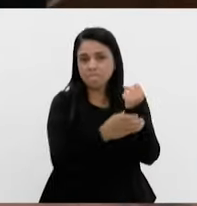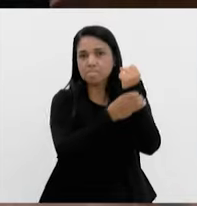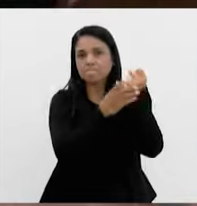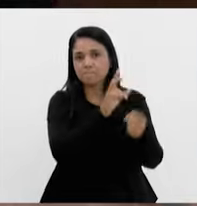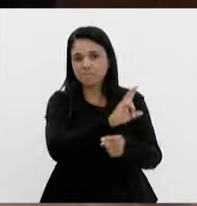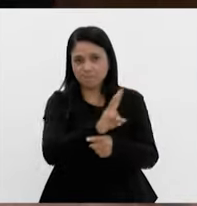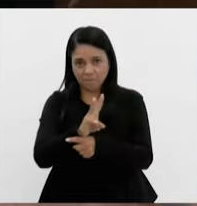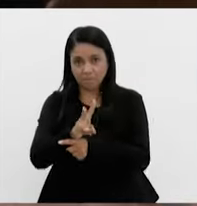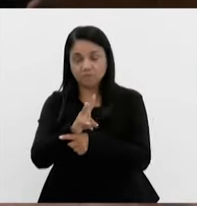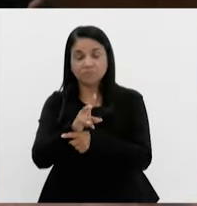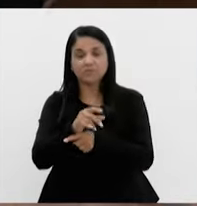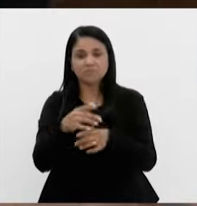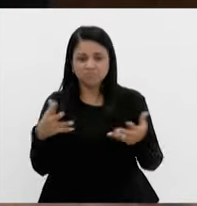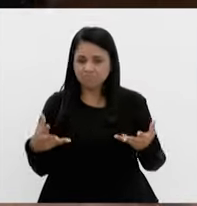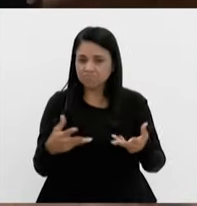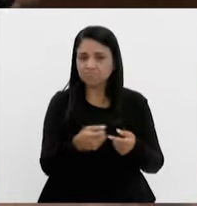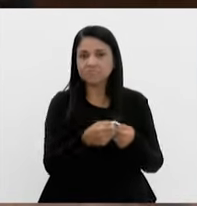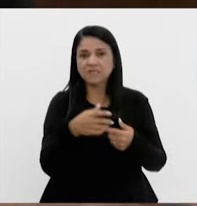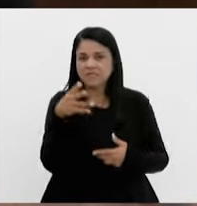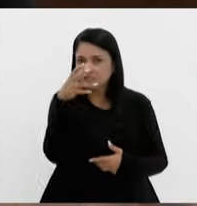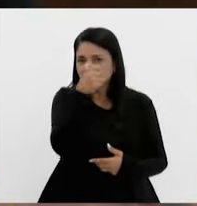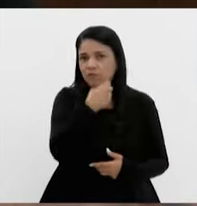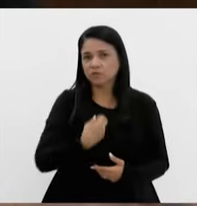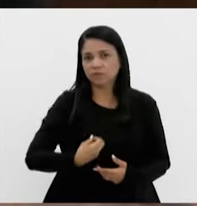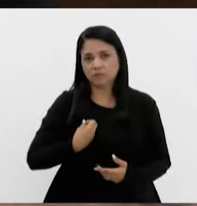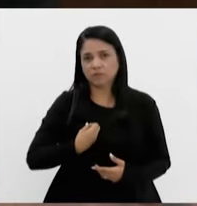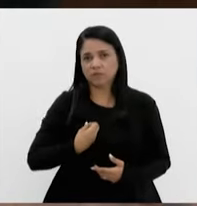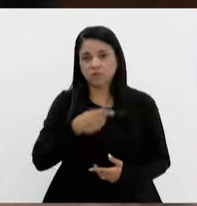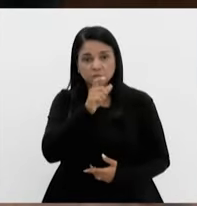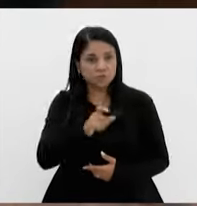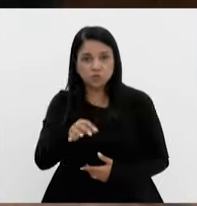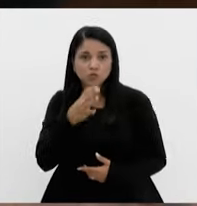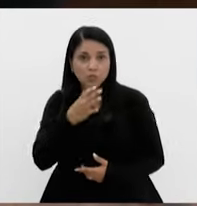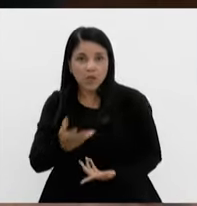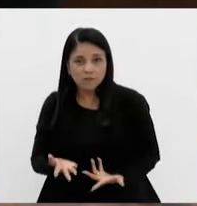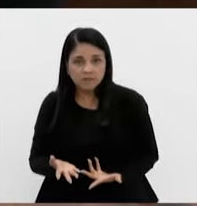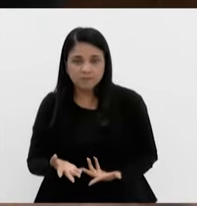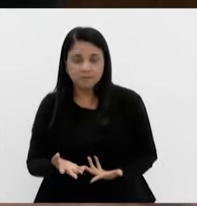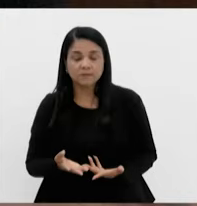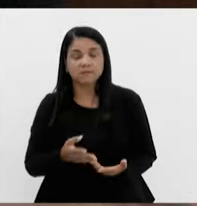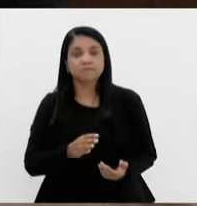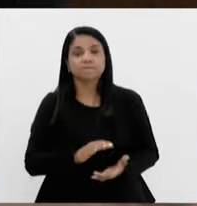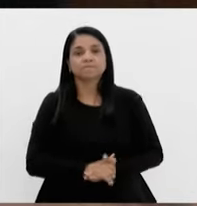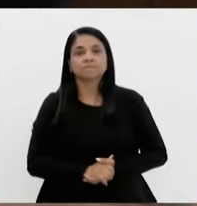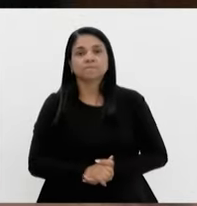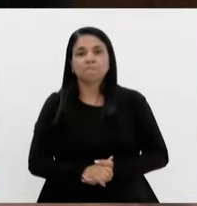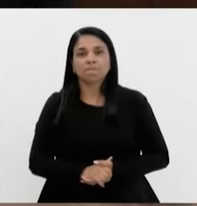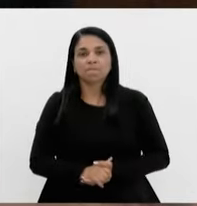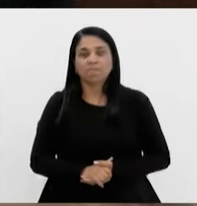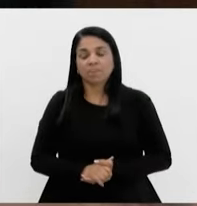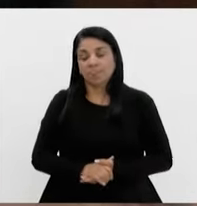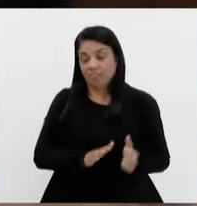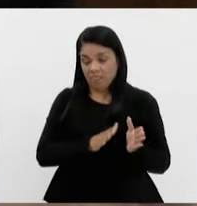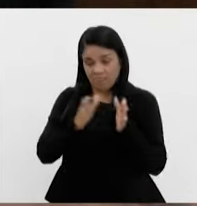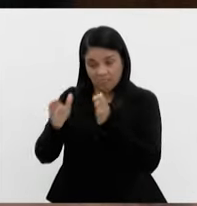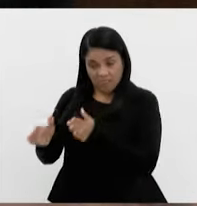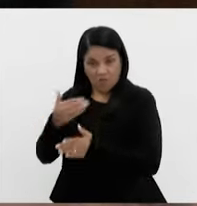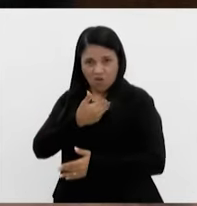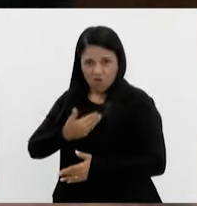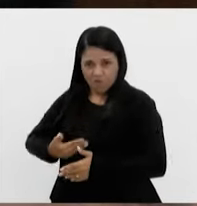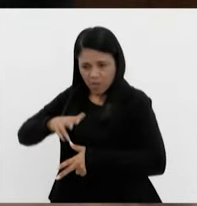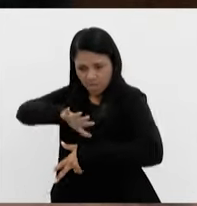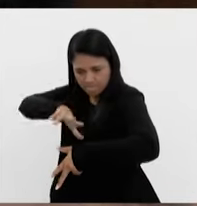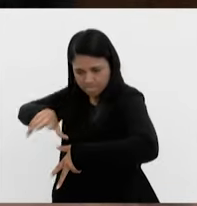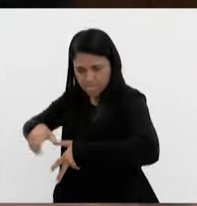policiais que estão nas ruas salvando vidas de quem nem conhece e pelo outro lado Presidente esse mesmo governo corrupto de